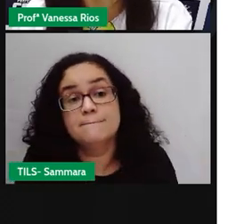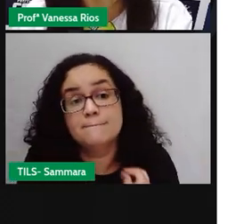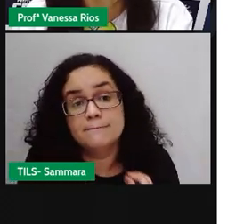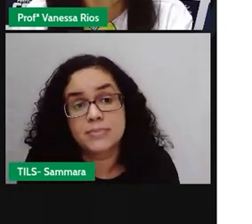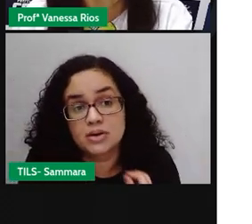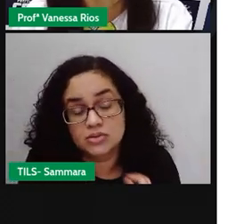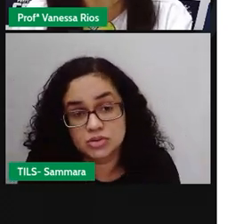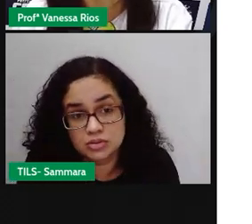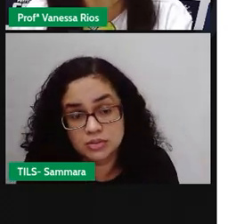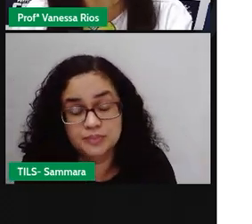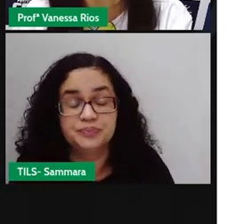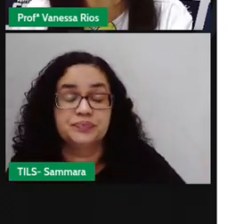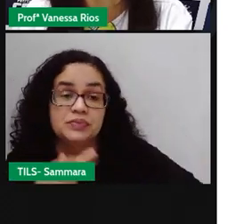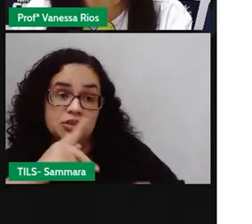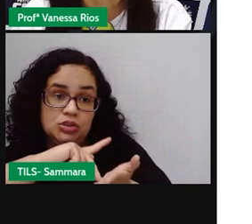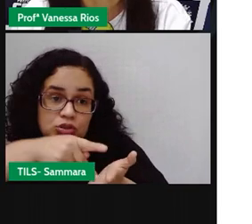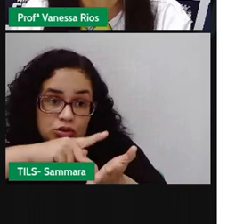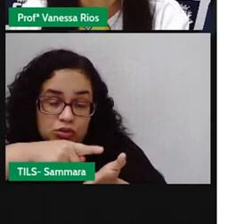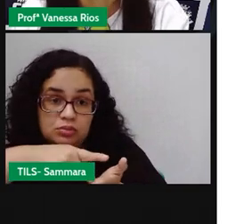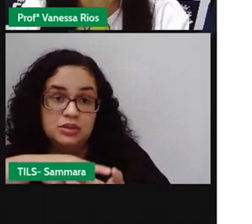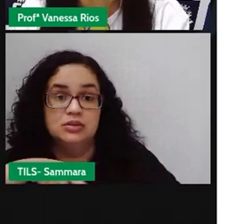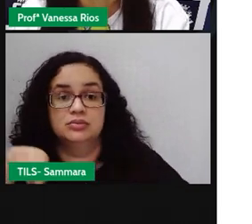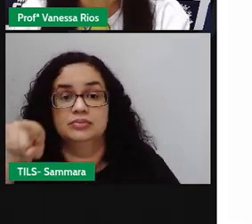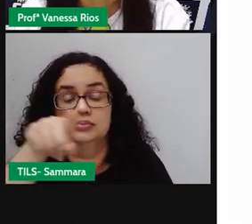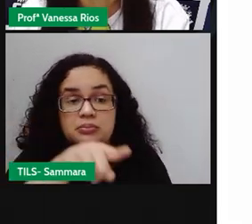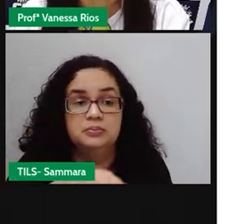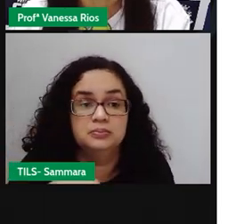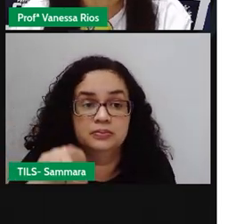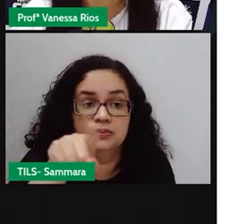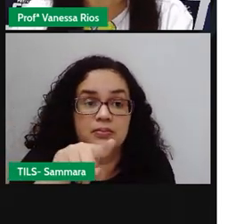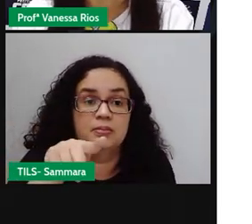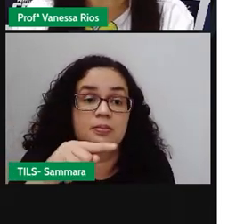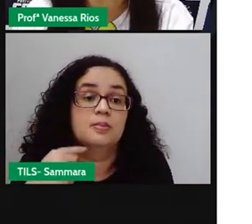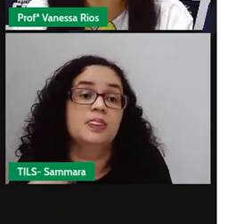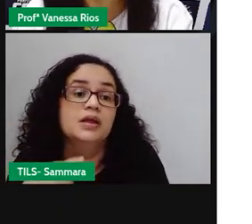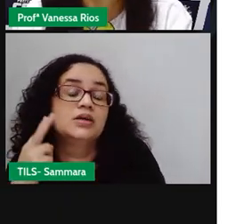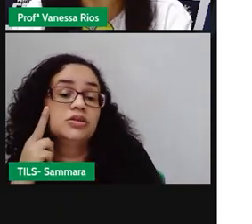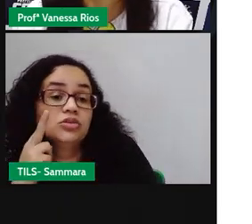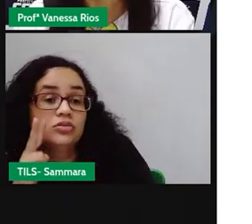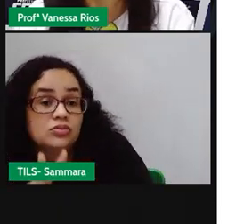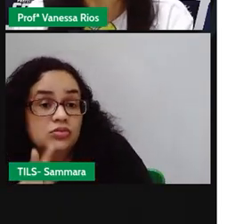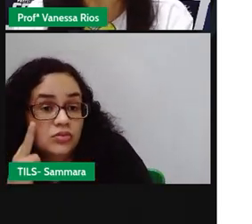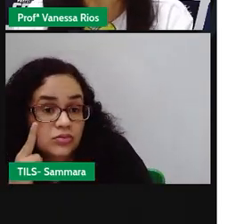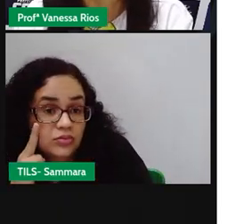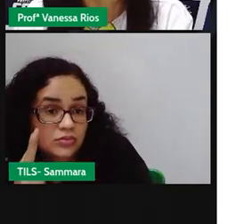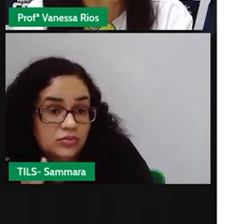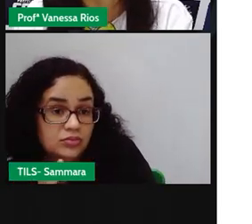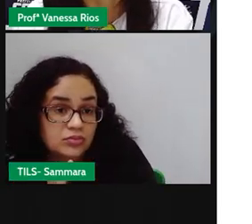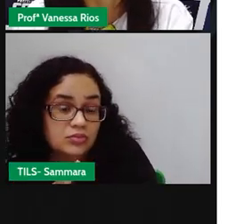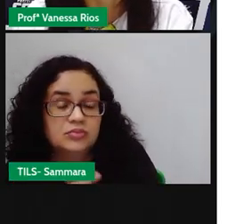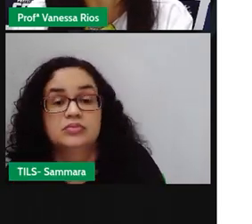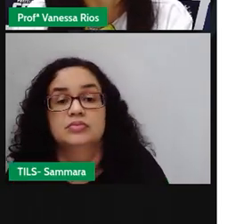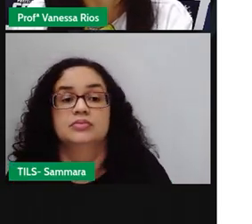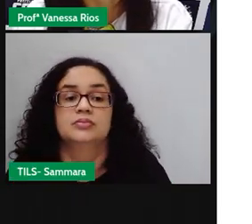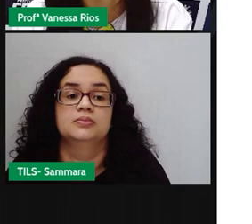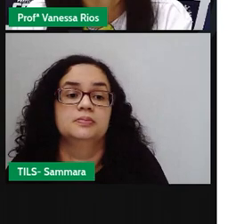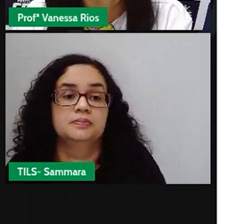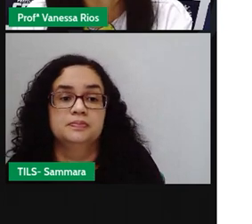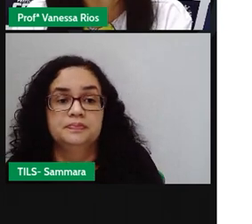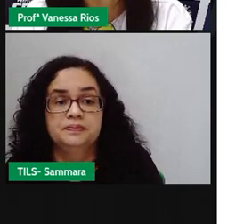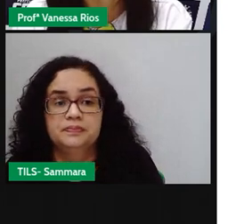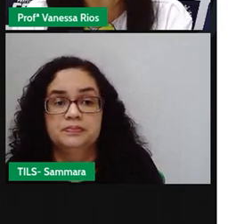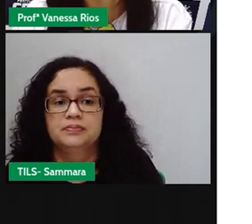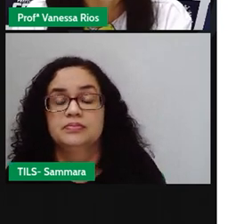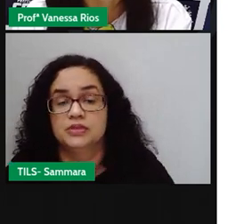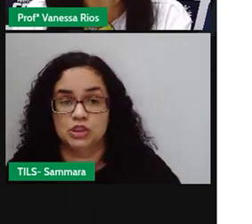das figuras geométricas bidimensionais naquilo que a gente enxerga, naquilo que a gente está lidando no nosso dia a dia.